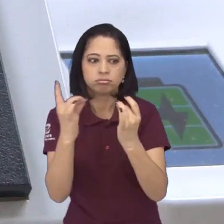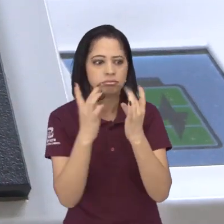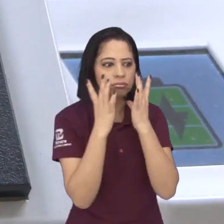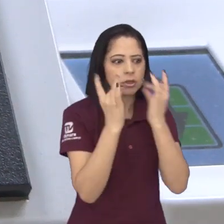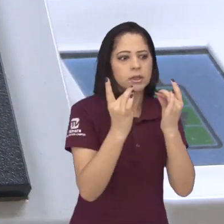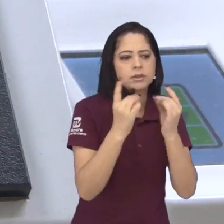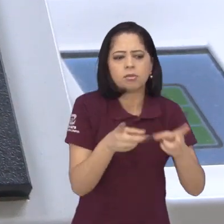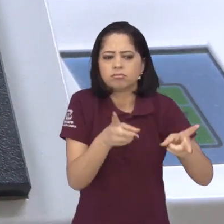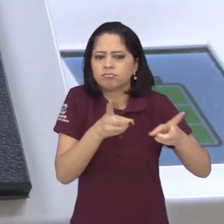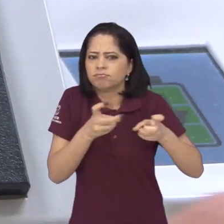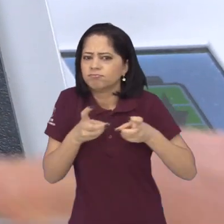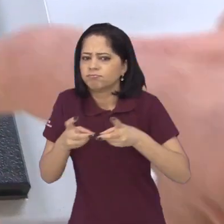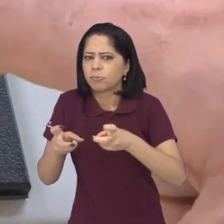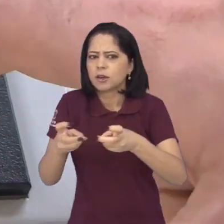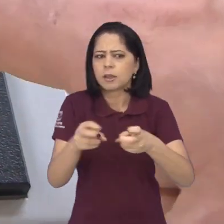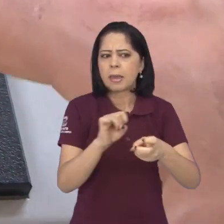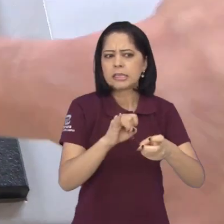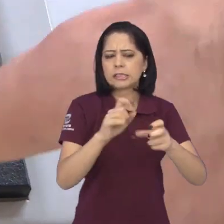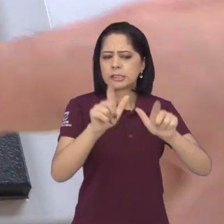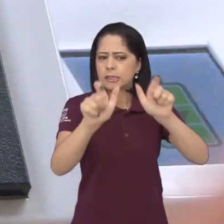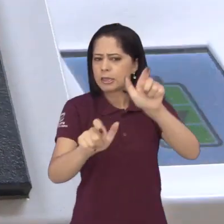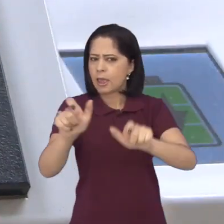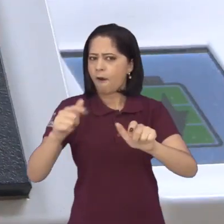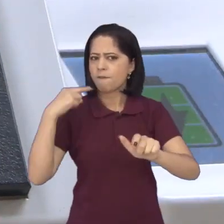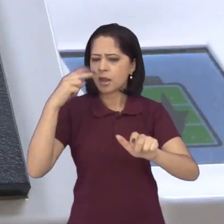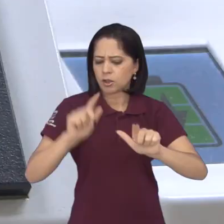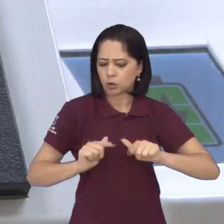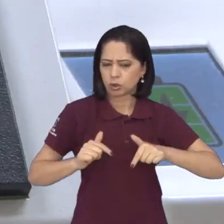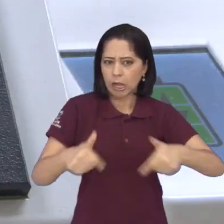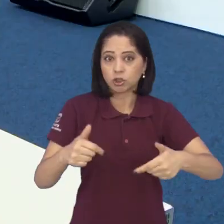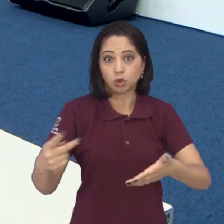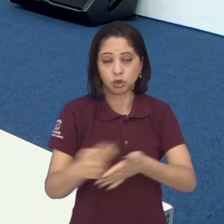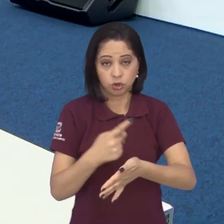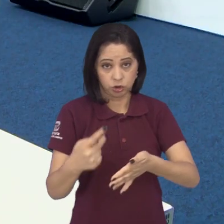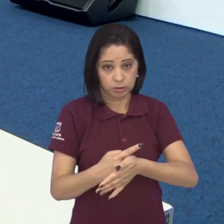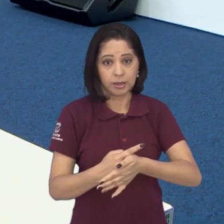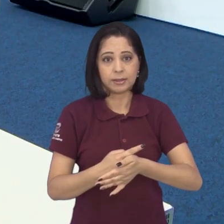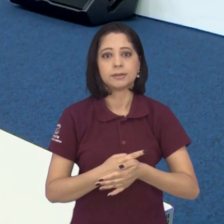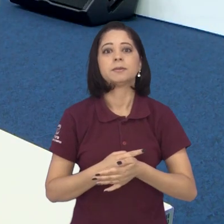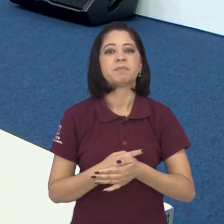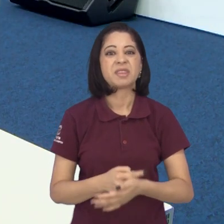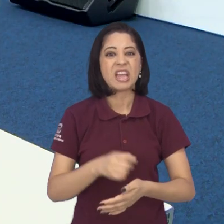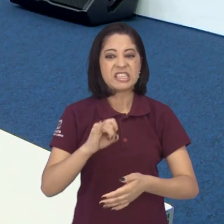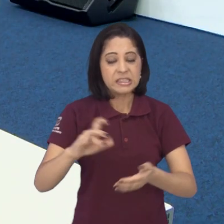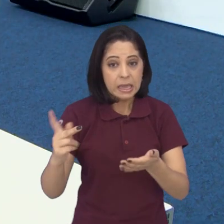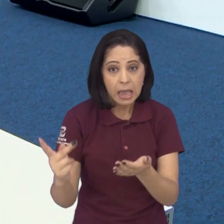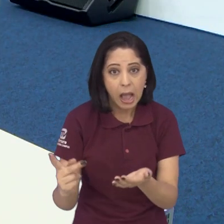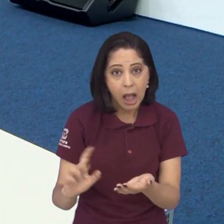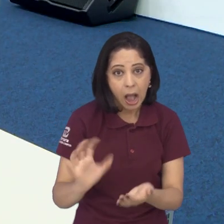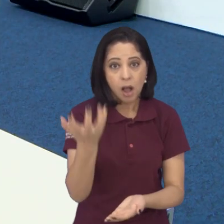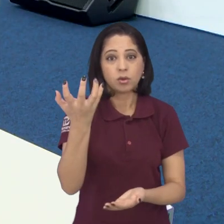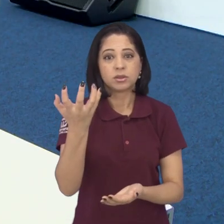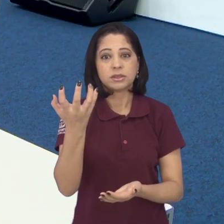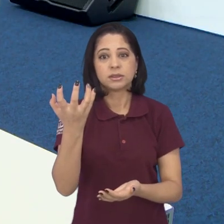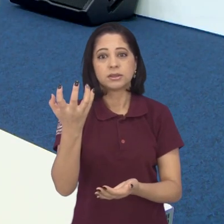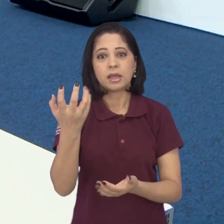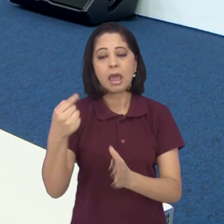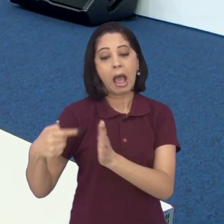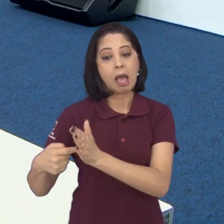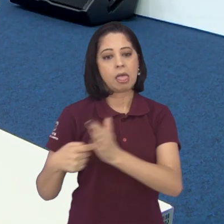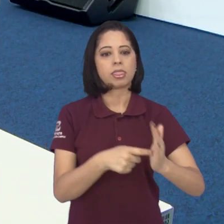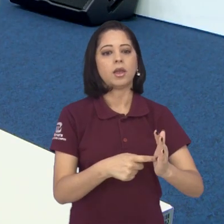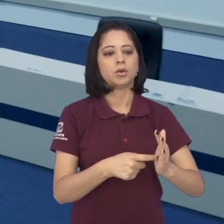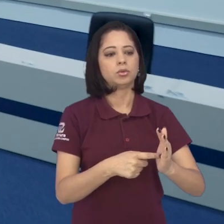a possíveis condutas que possam infringir a ética. A qualquer momento, o caso pode ser levado